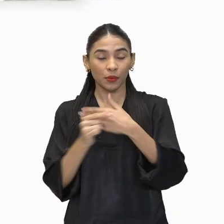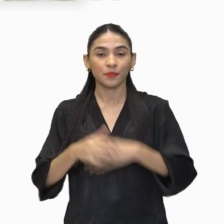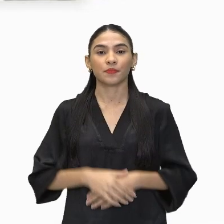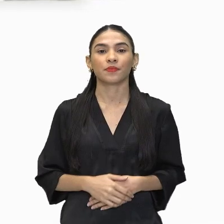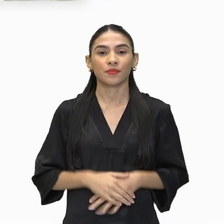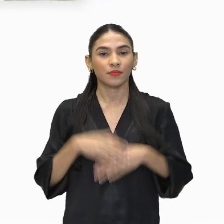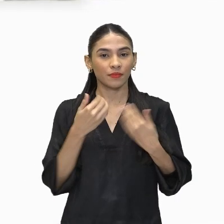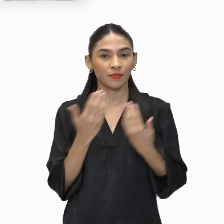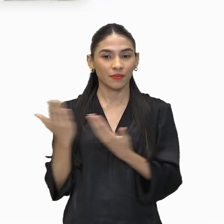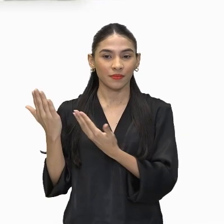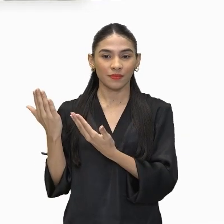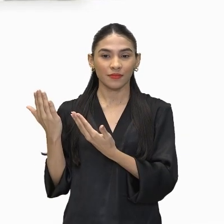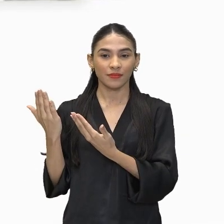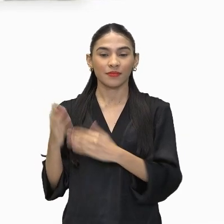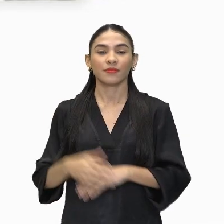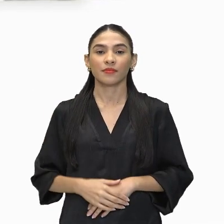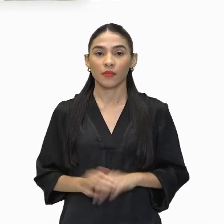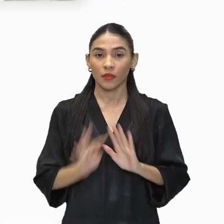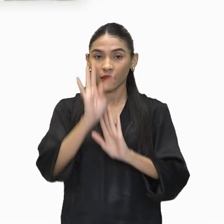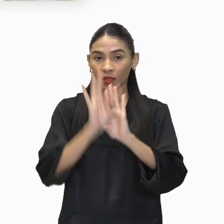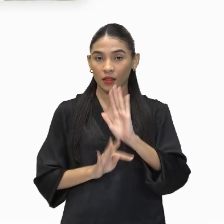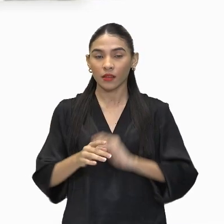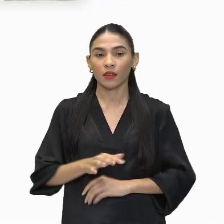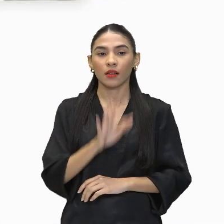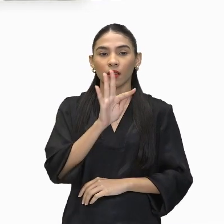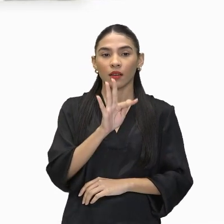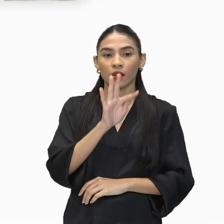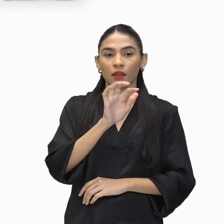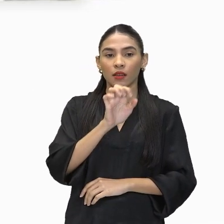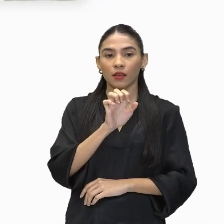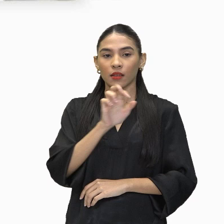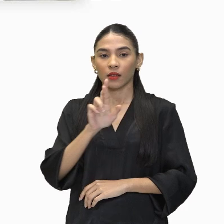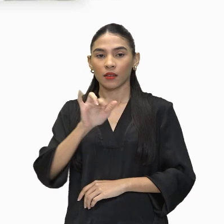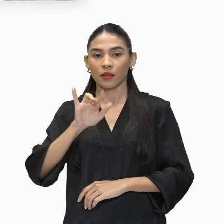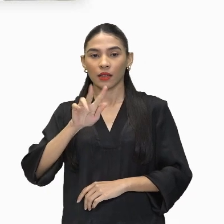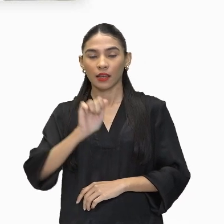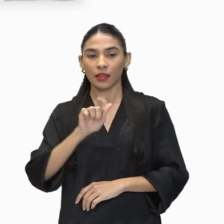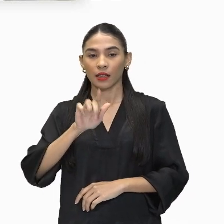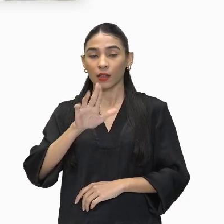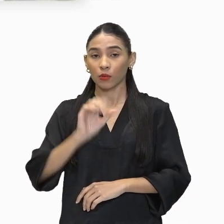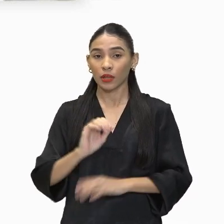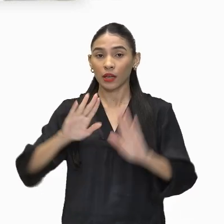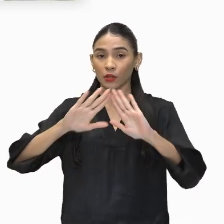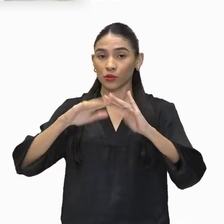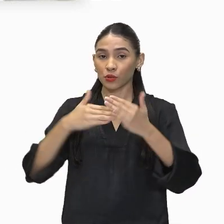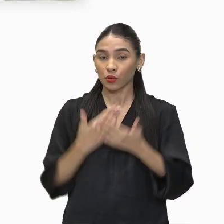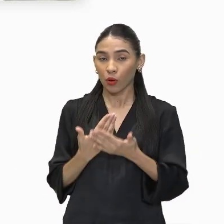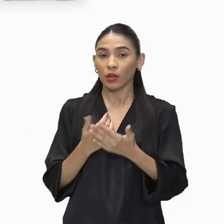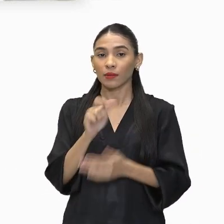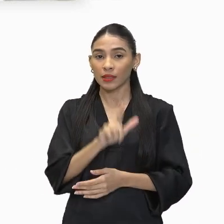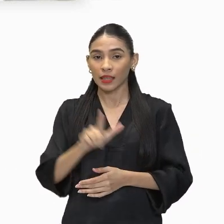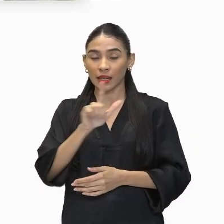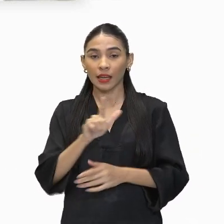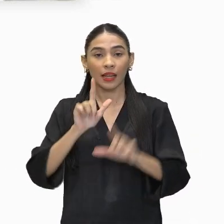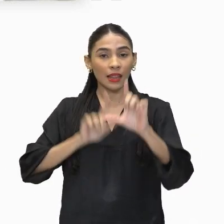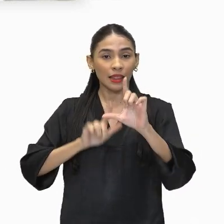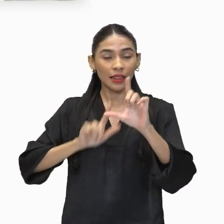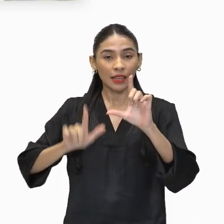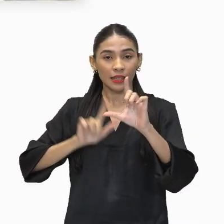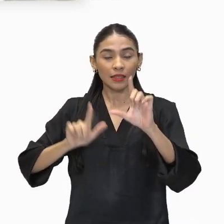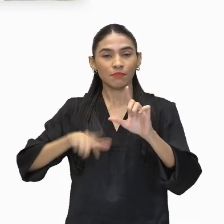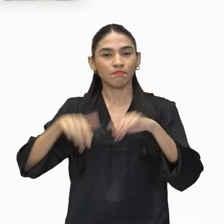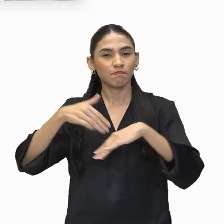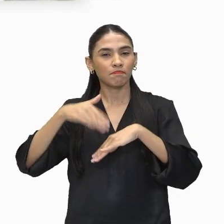Então, colocando aí para vocês o nosso texto, Ferreira Goulart, membro da Academia Brasileira de Letras, é considerado um dos